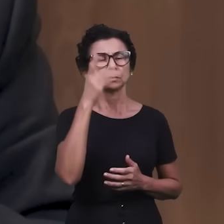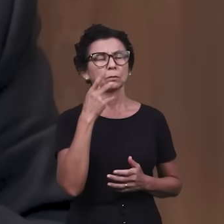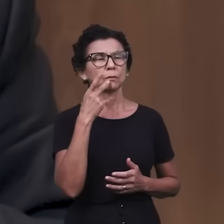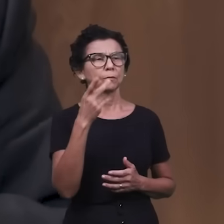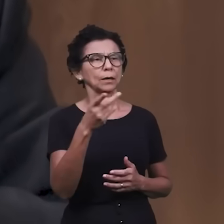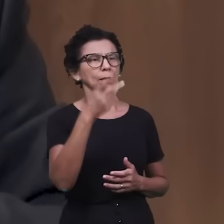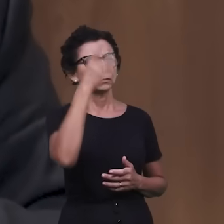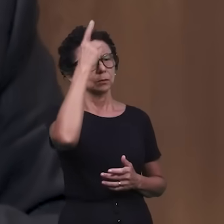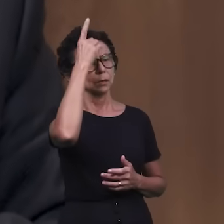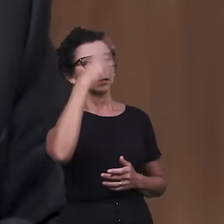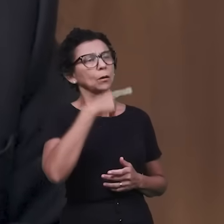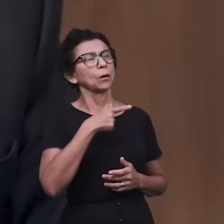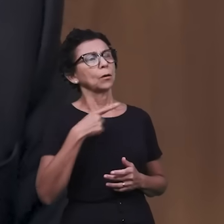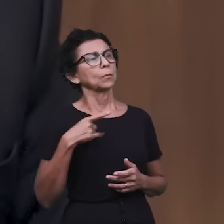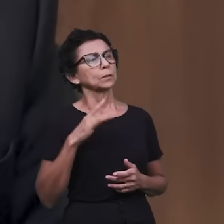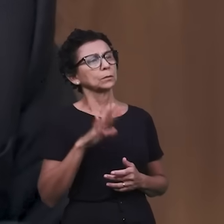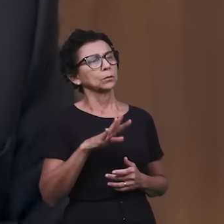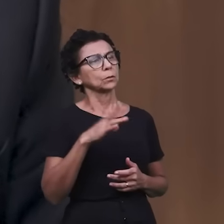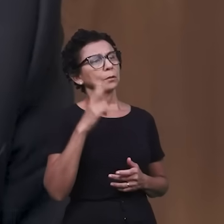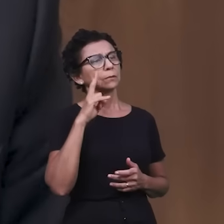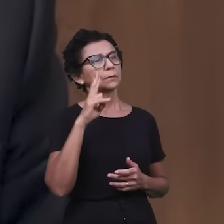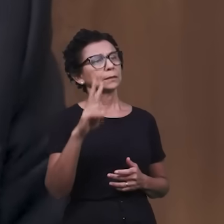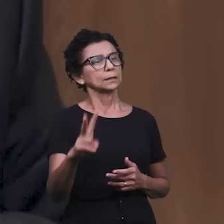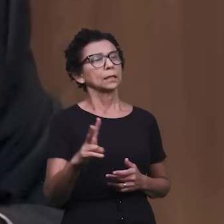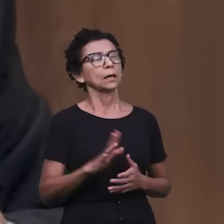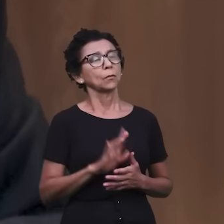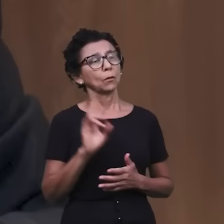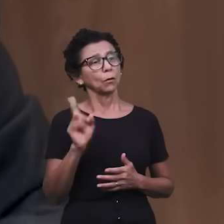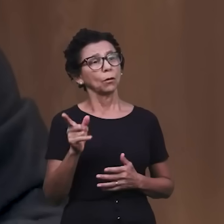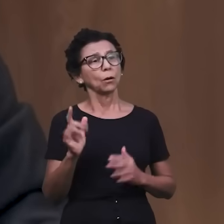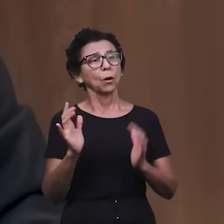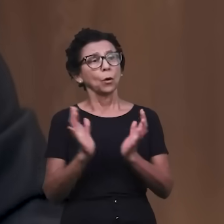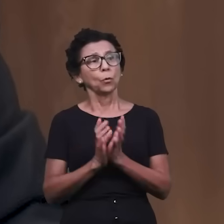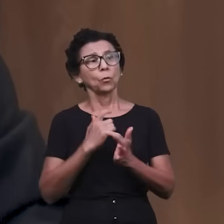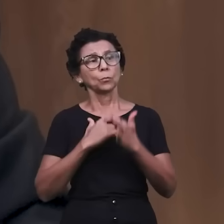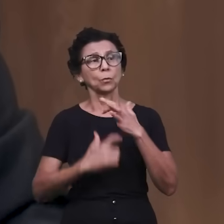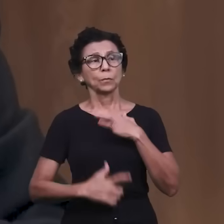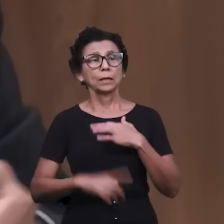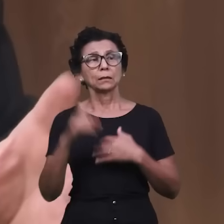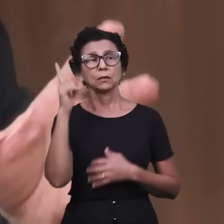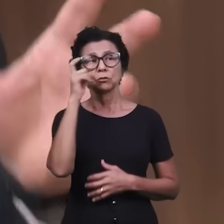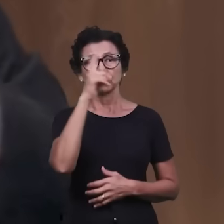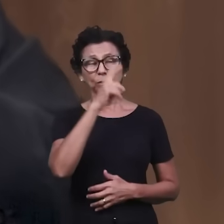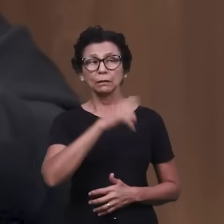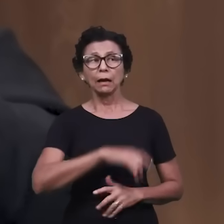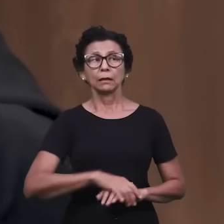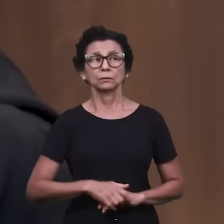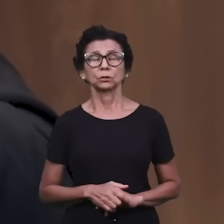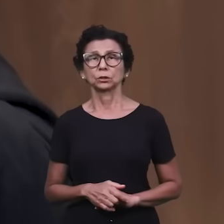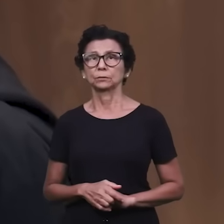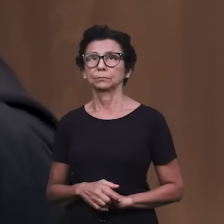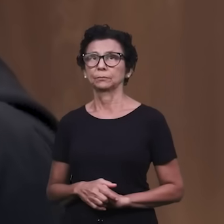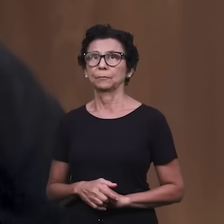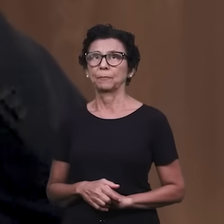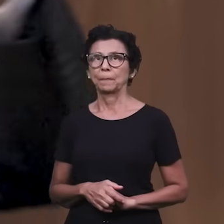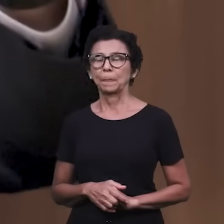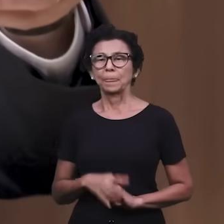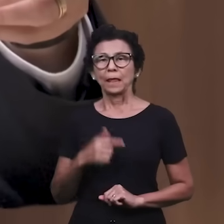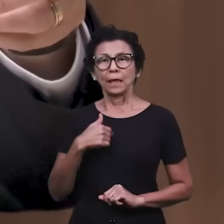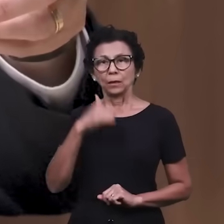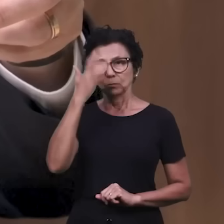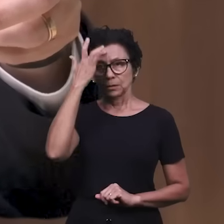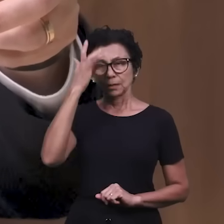uma visão com uma dificuldade no meio dos obreiros da igreja. Eu não sabia, mas